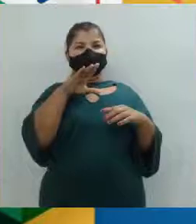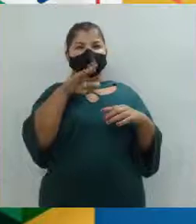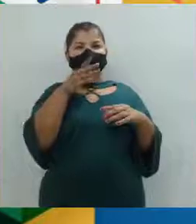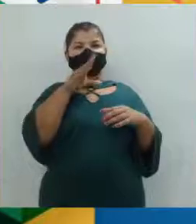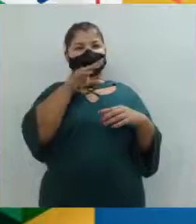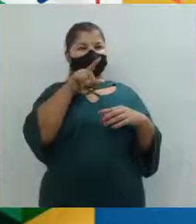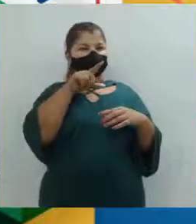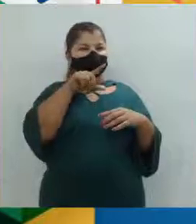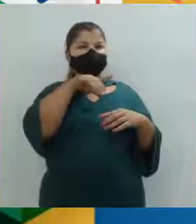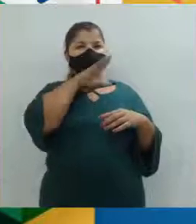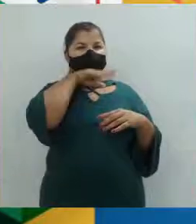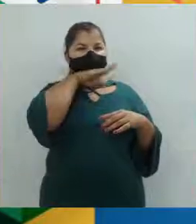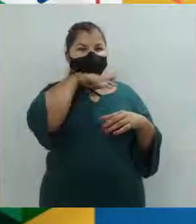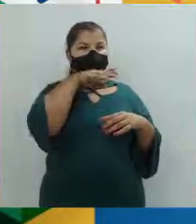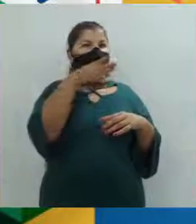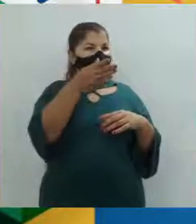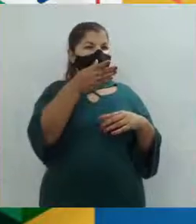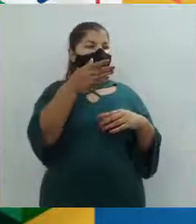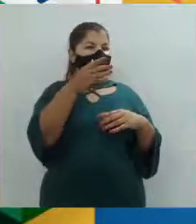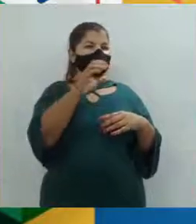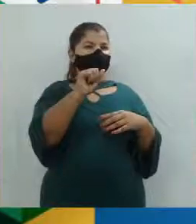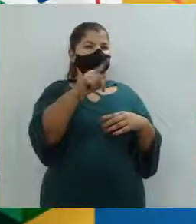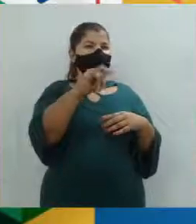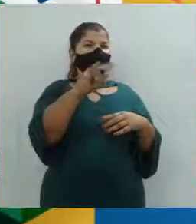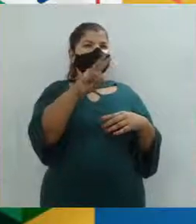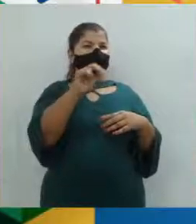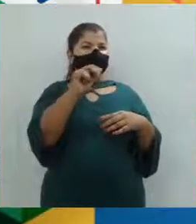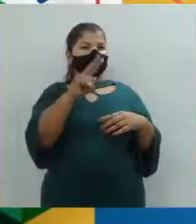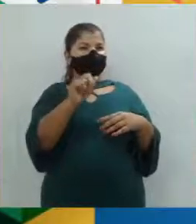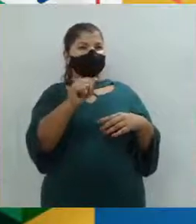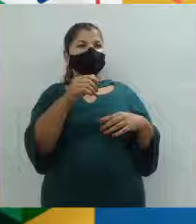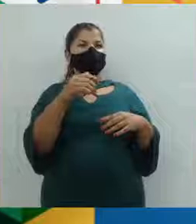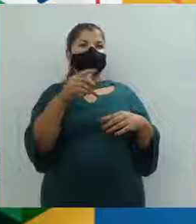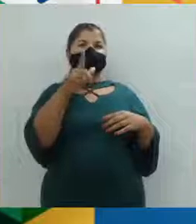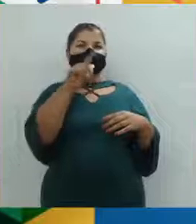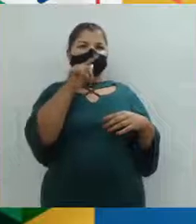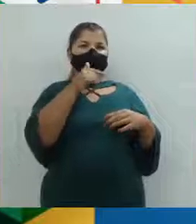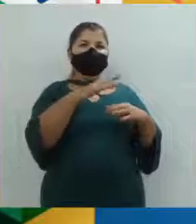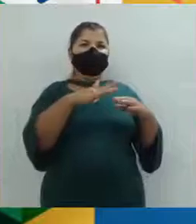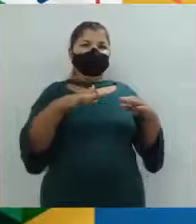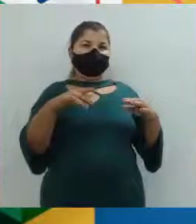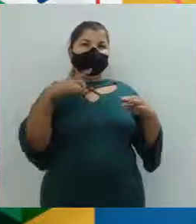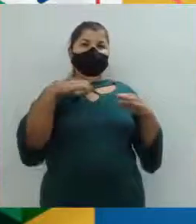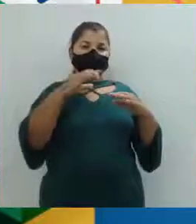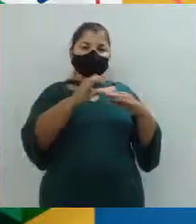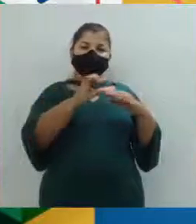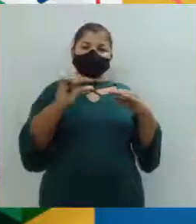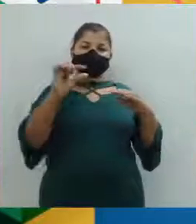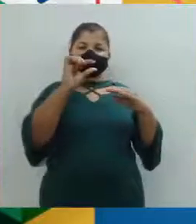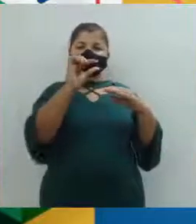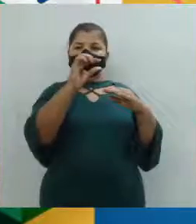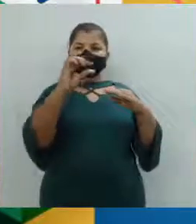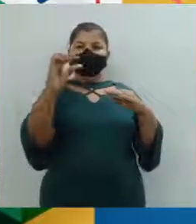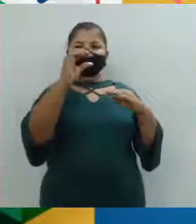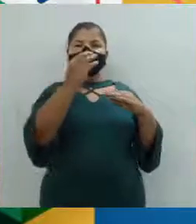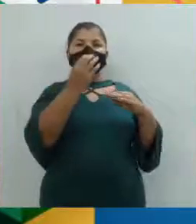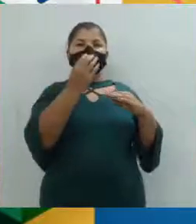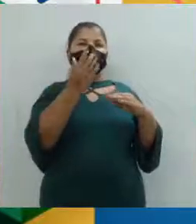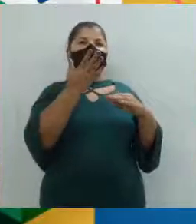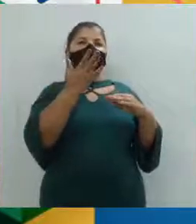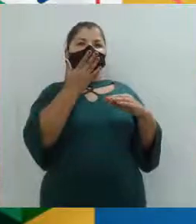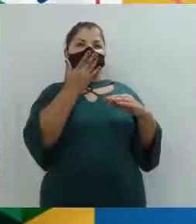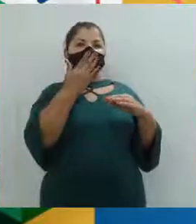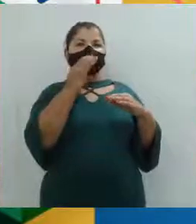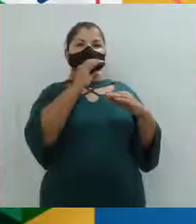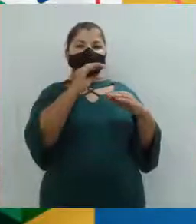capivaras, que estão neste lago, né? E aí você observa que a volumetria acontece a partir da